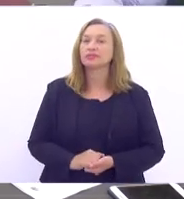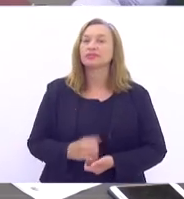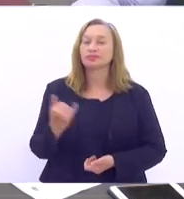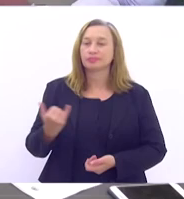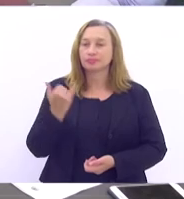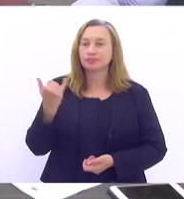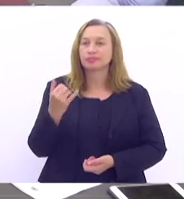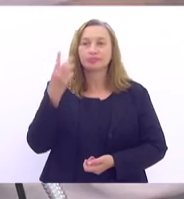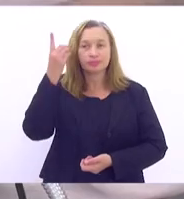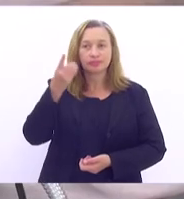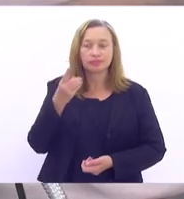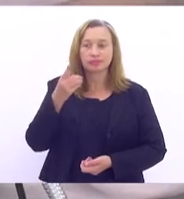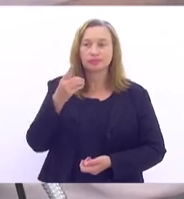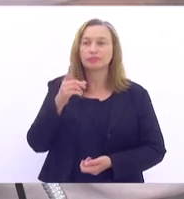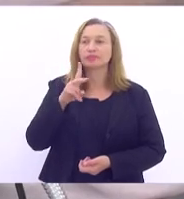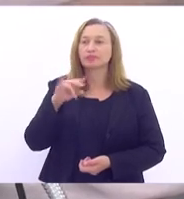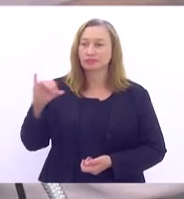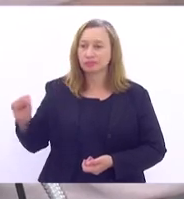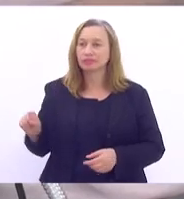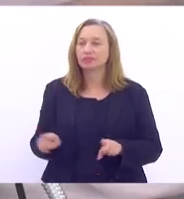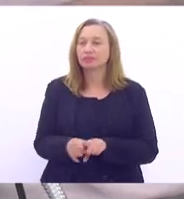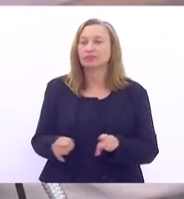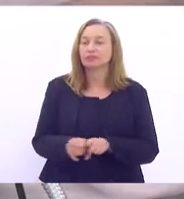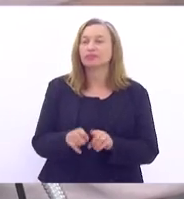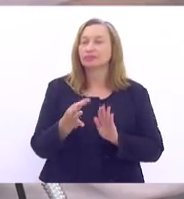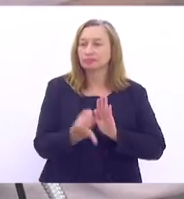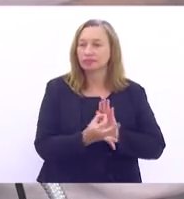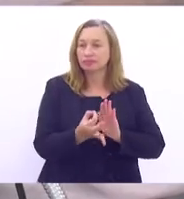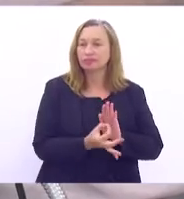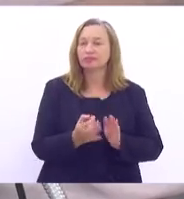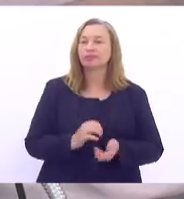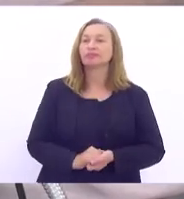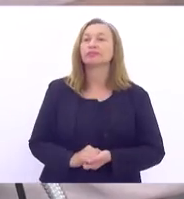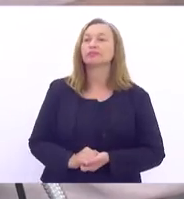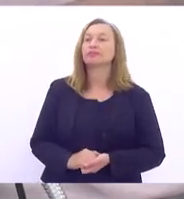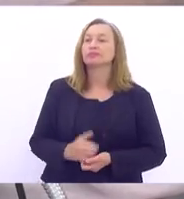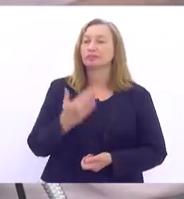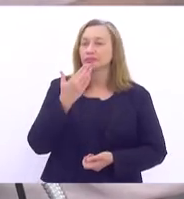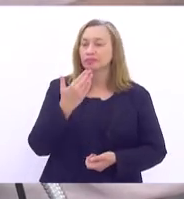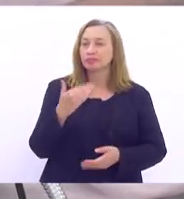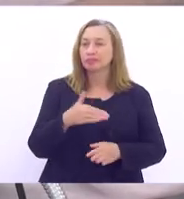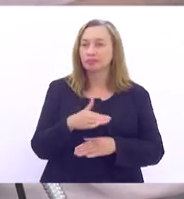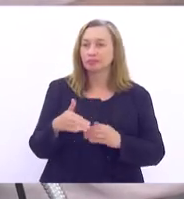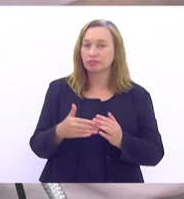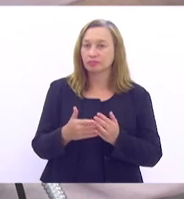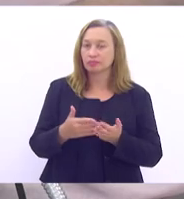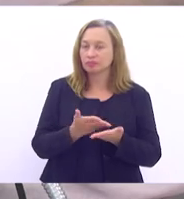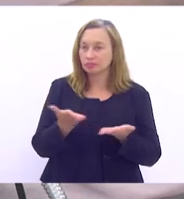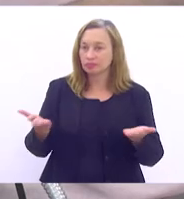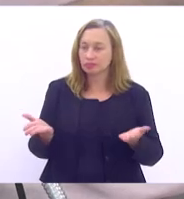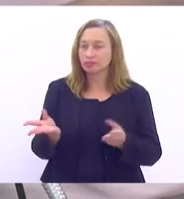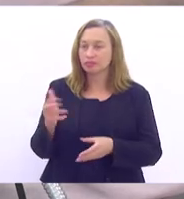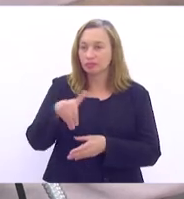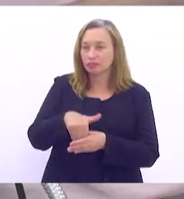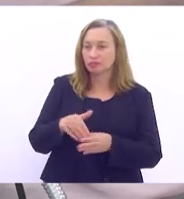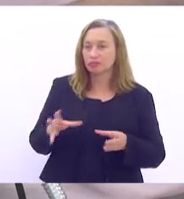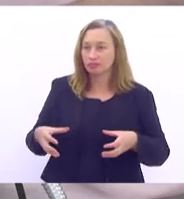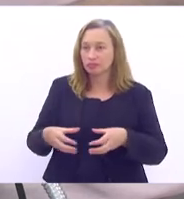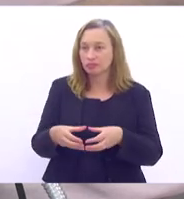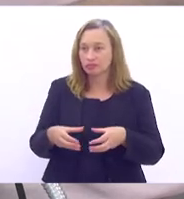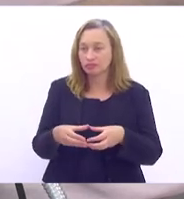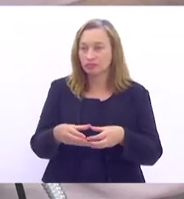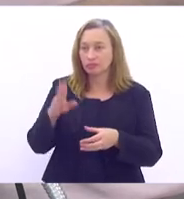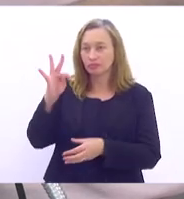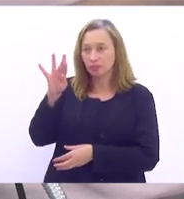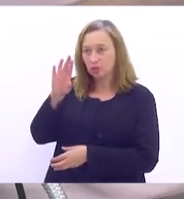meritória e pelo deputado Cozzolino também pelo parecer. Bem, pedi permissão ao plenário para que a gente vote os blocos de anexação,